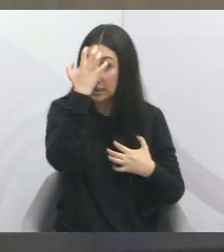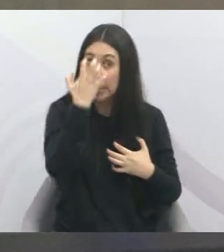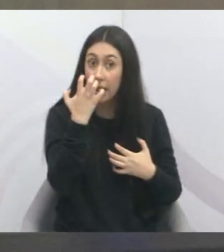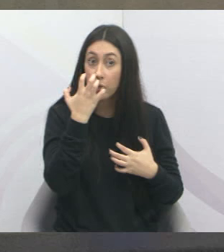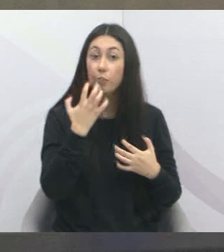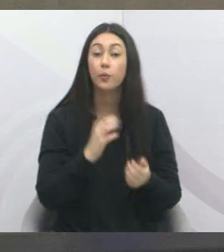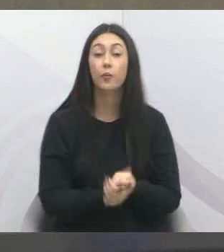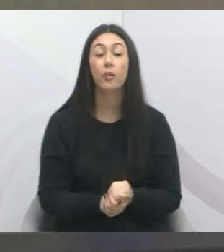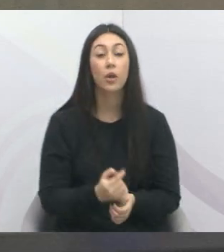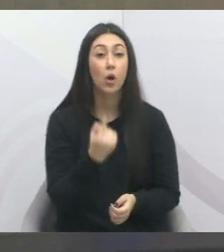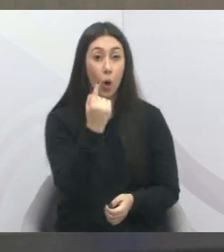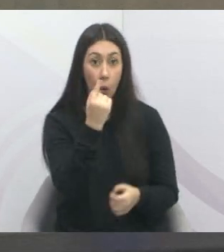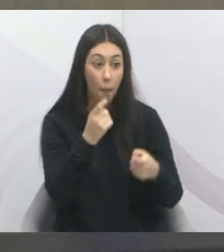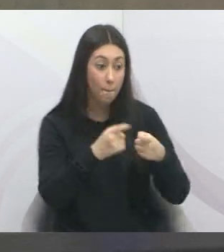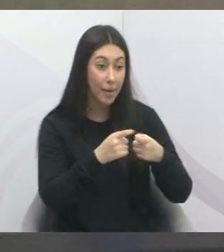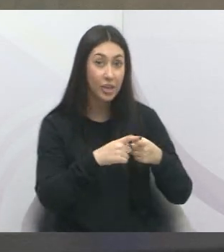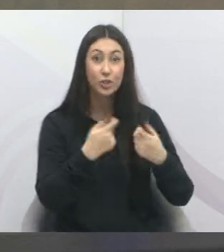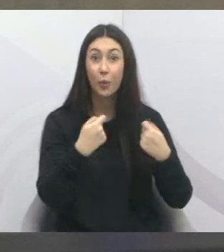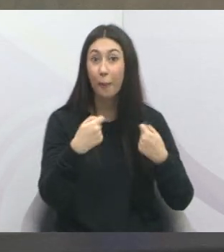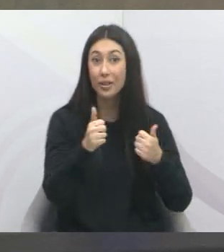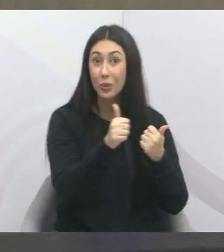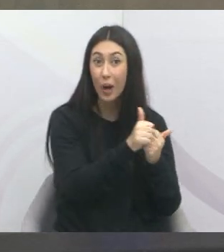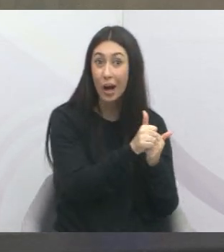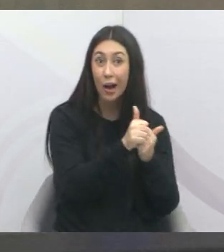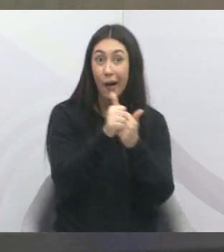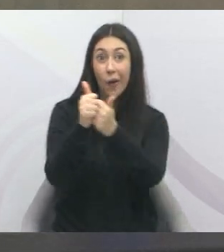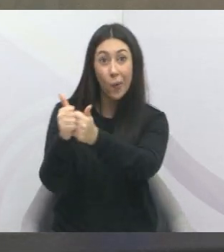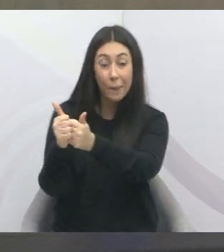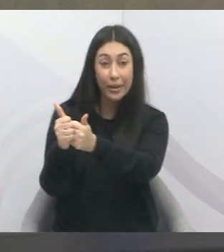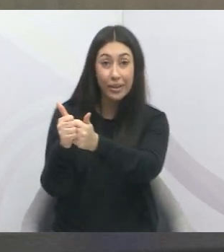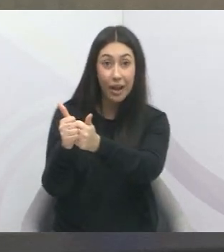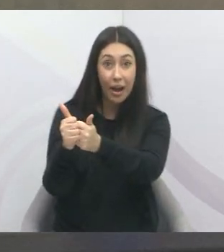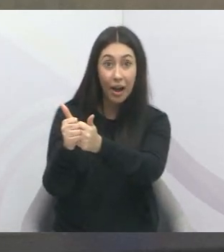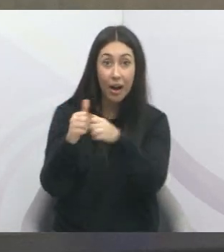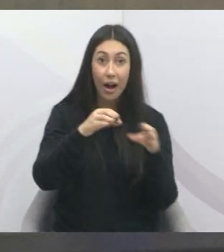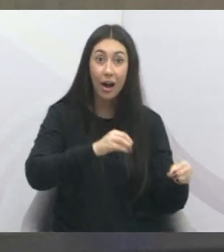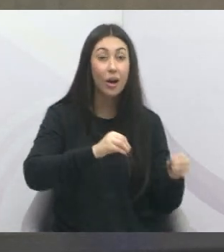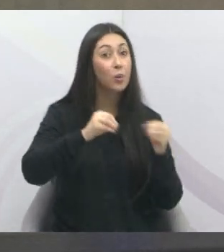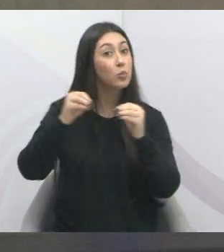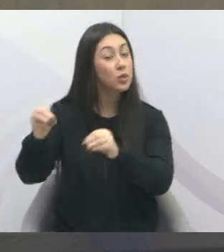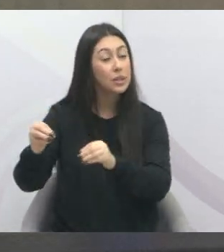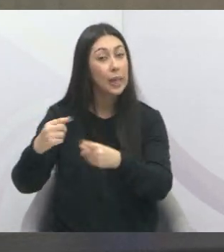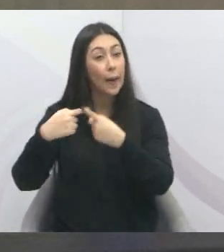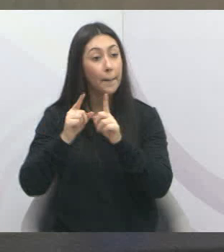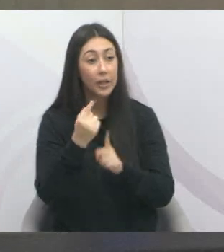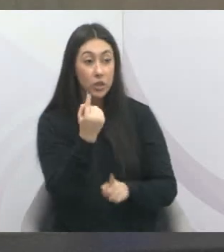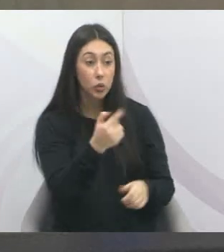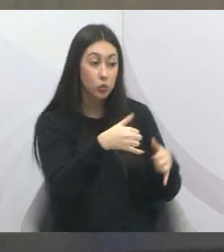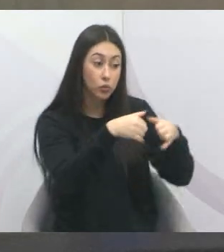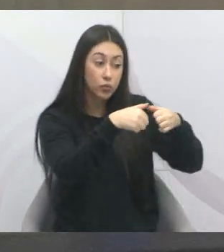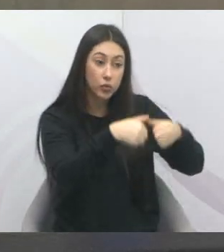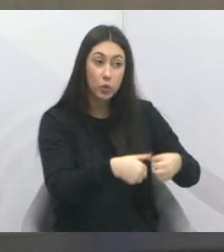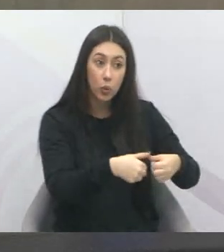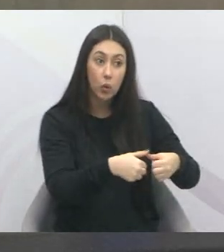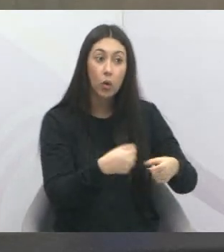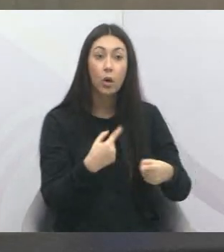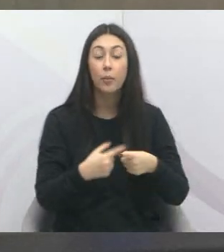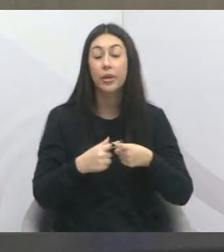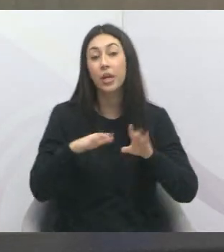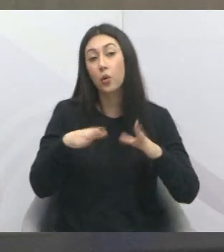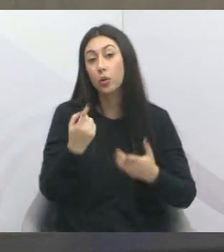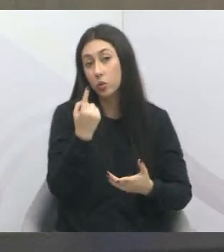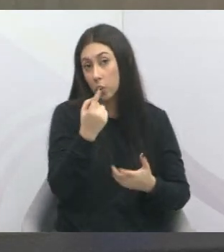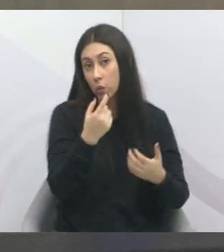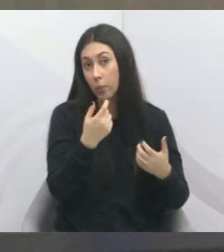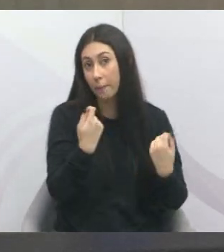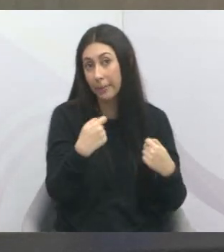Um médico saiu e levou. O médico da emergência ficou na unidade. O que a gente preconiza quando tem uma transferência, o